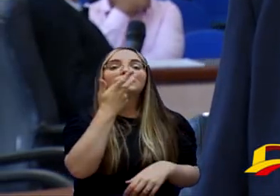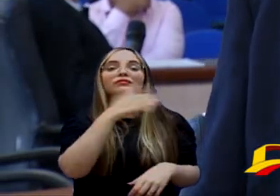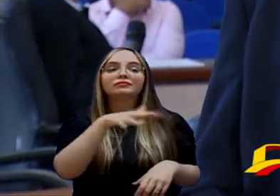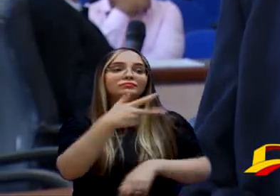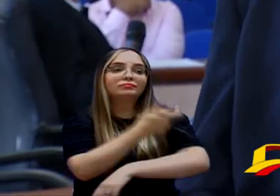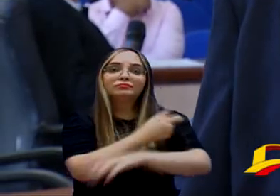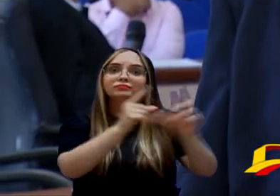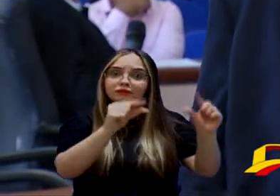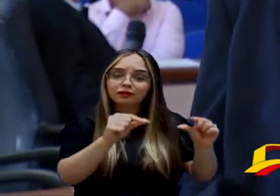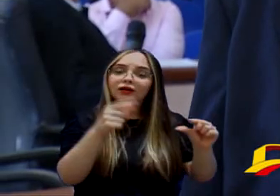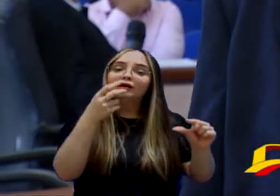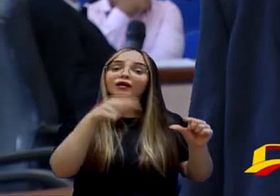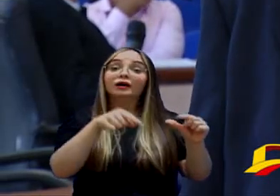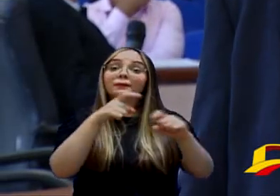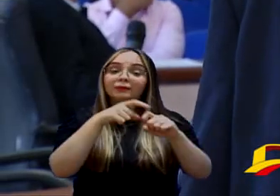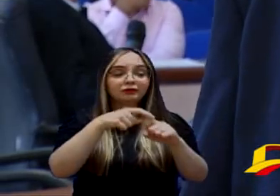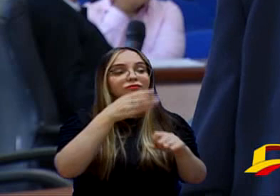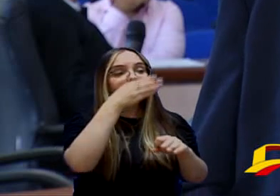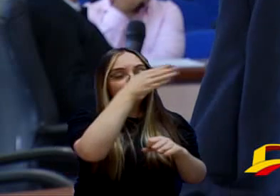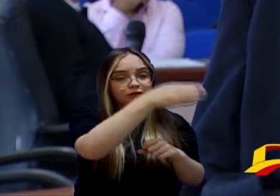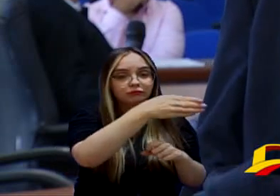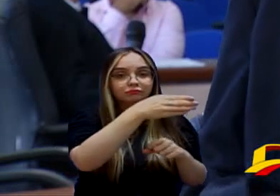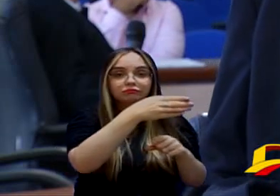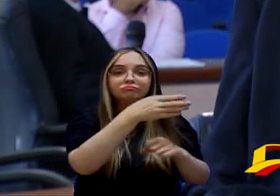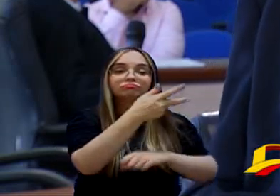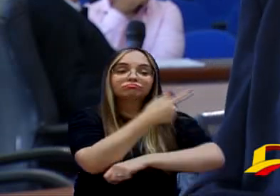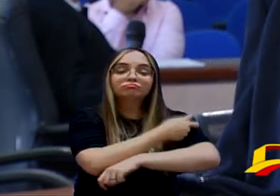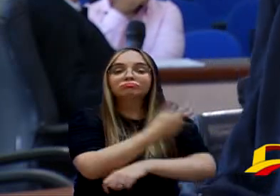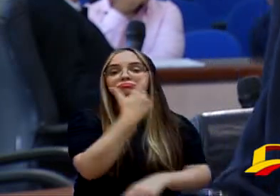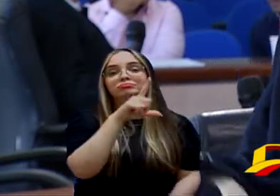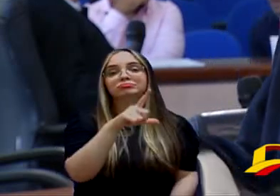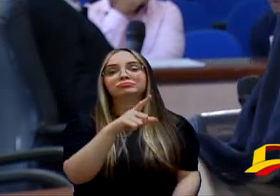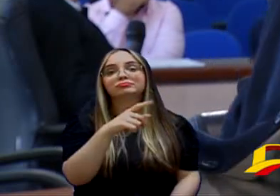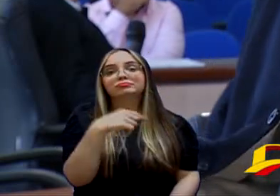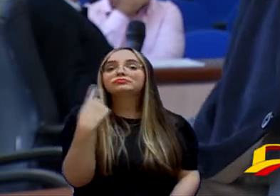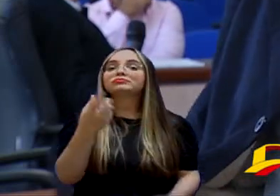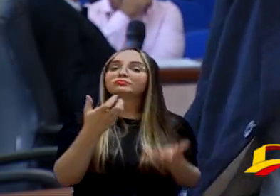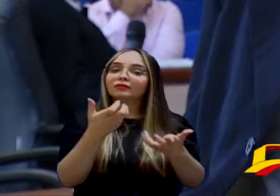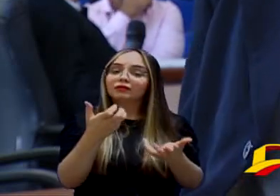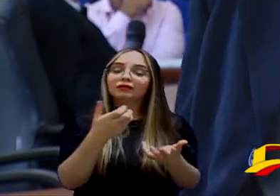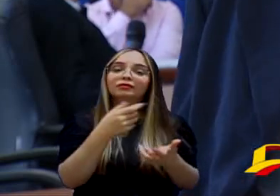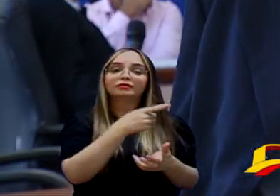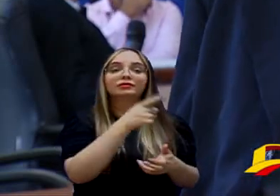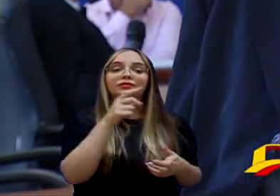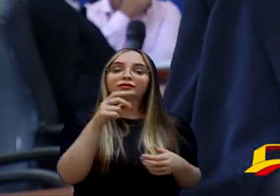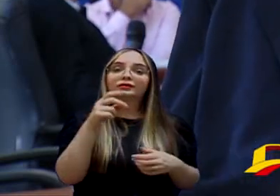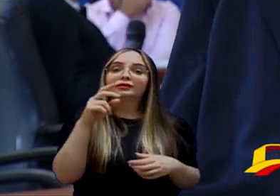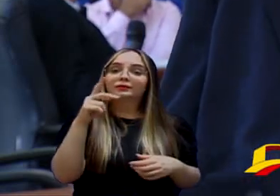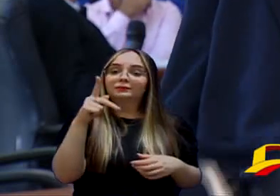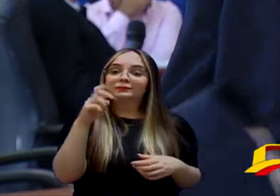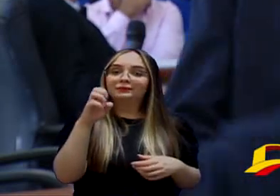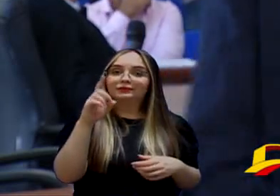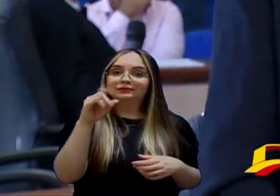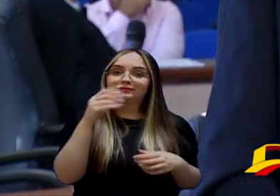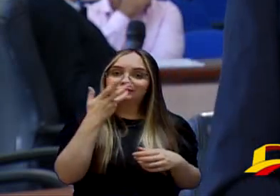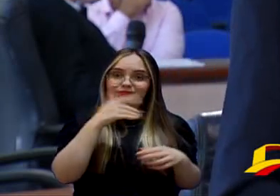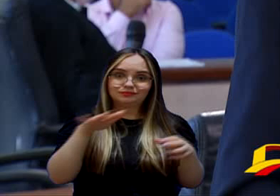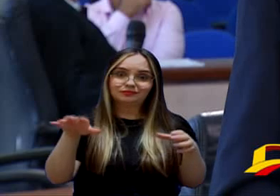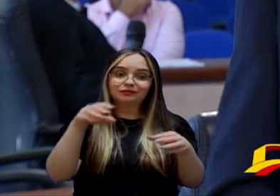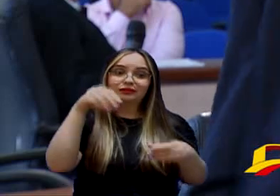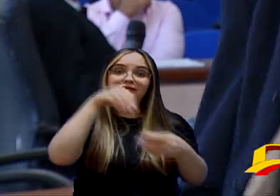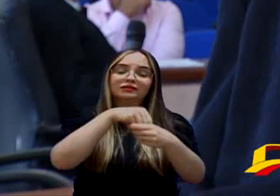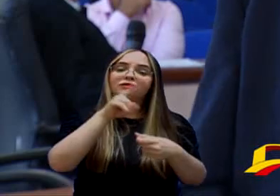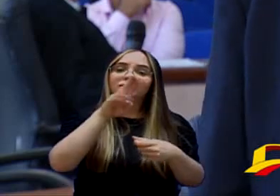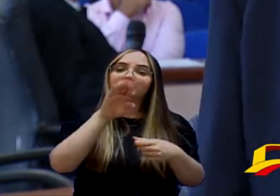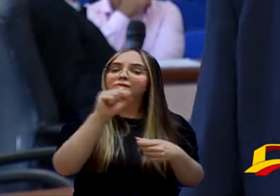eu espero que ele seja sensível para não deixar o pediatra fixo na UBS mas colocar dentro do